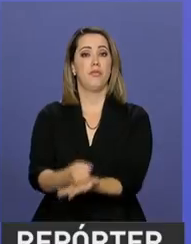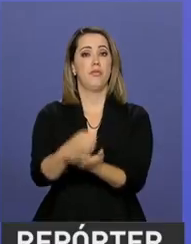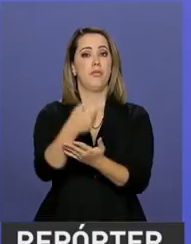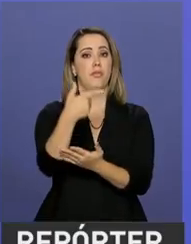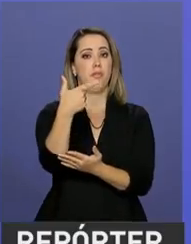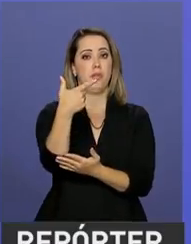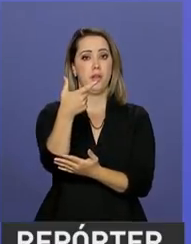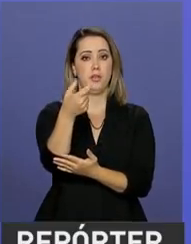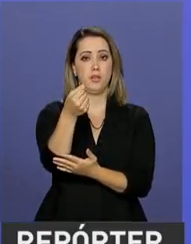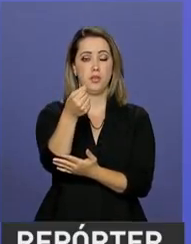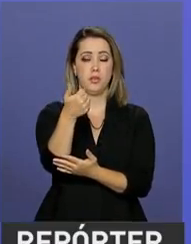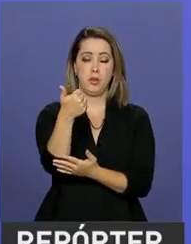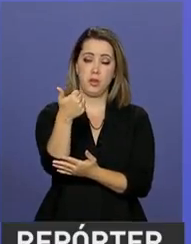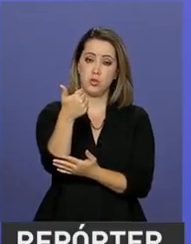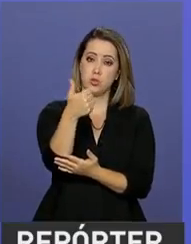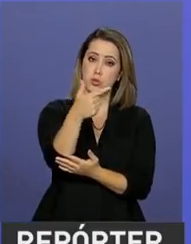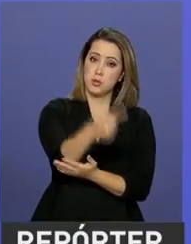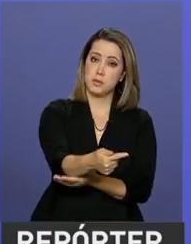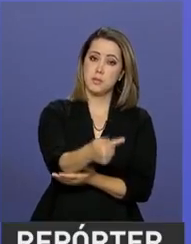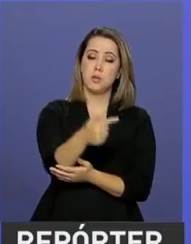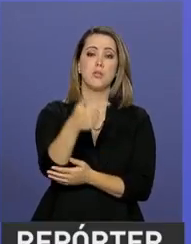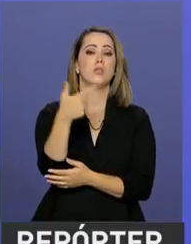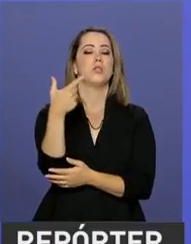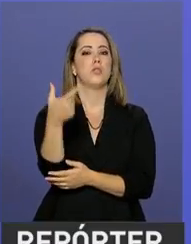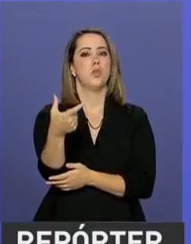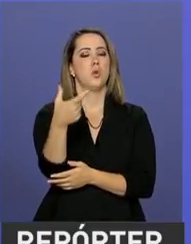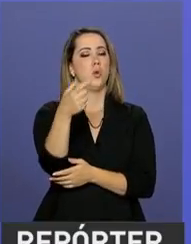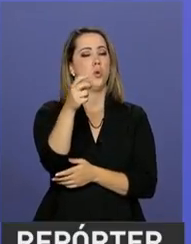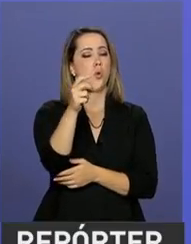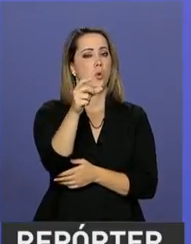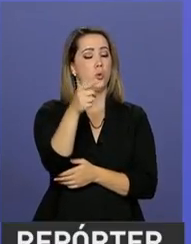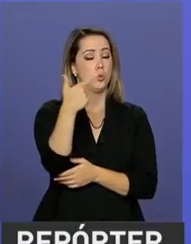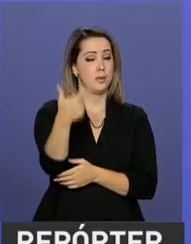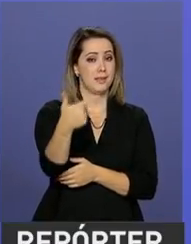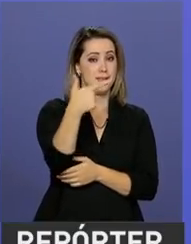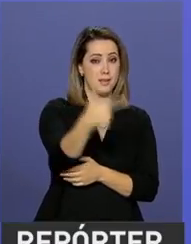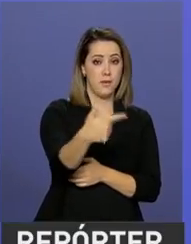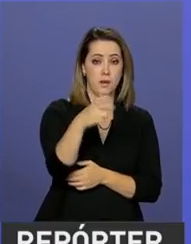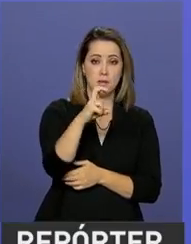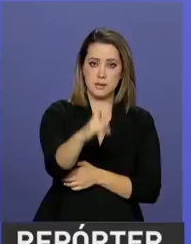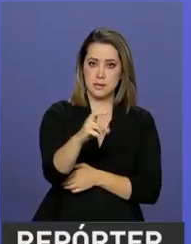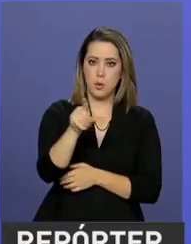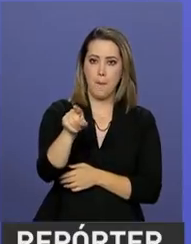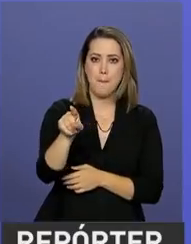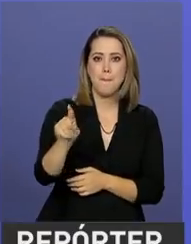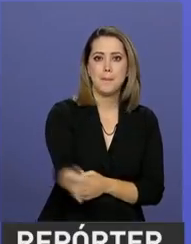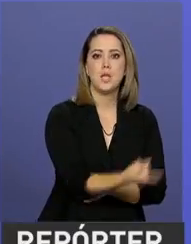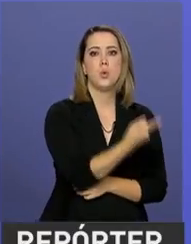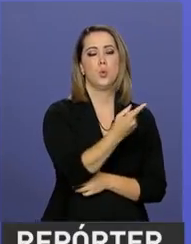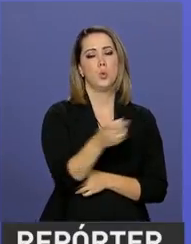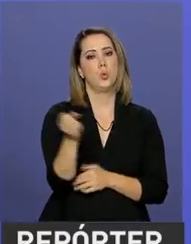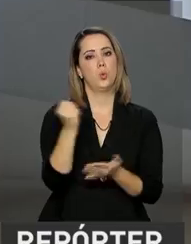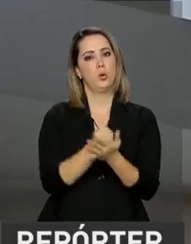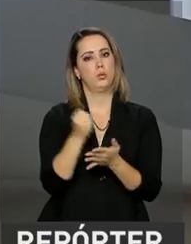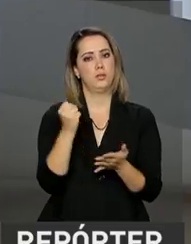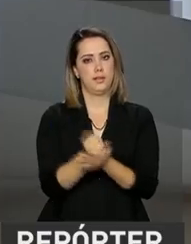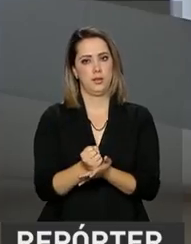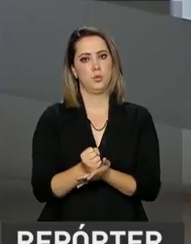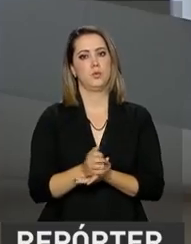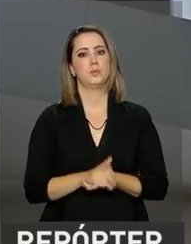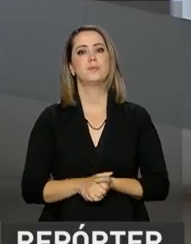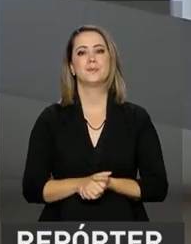dezessete de 227 225 mil contratos neste ano em curso